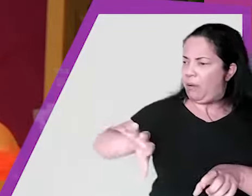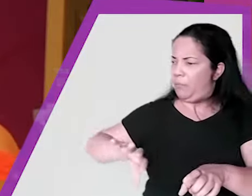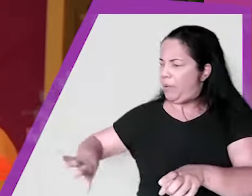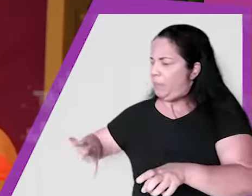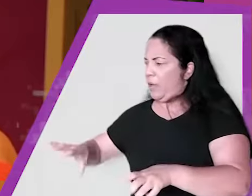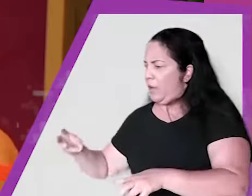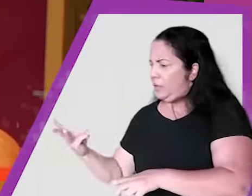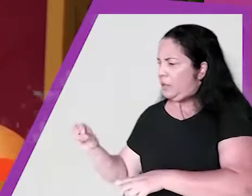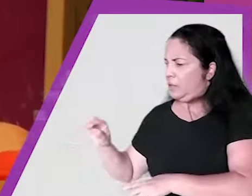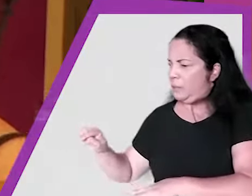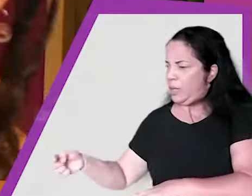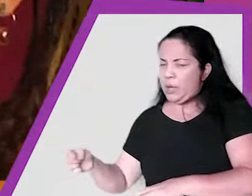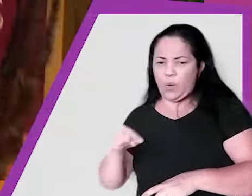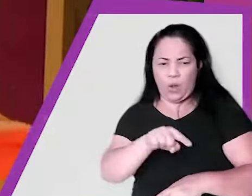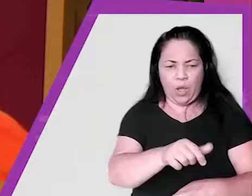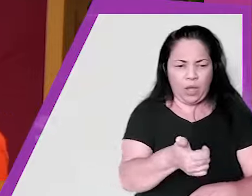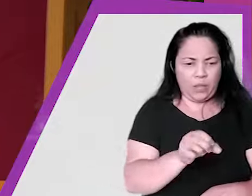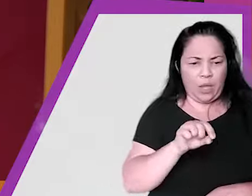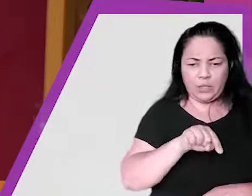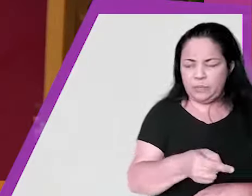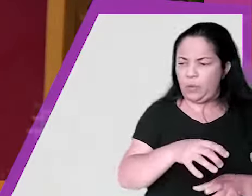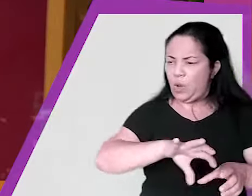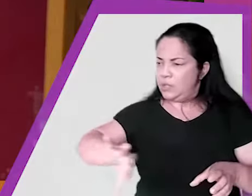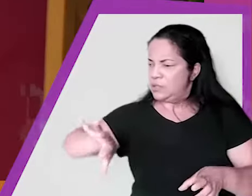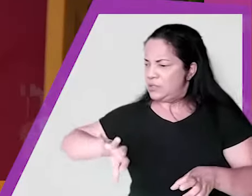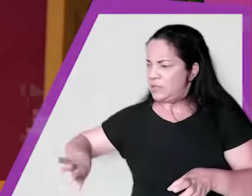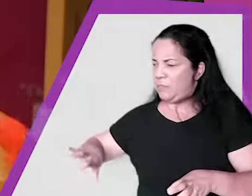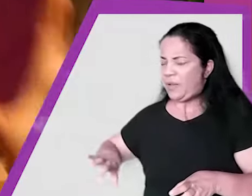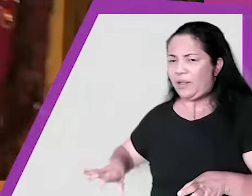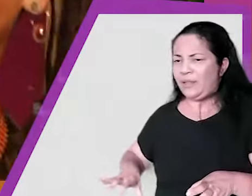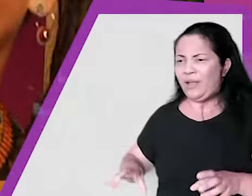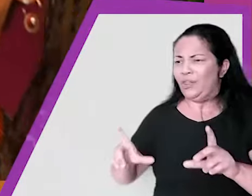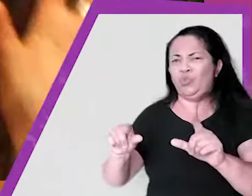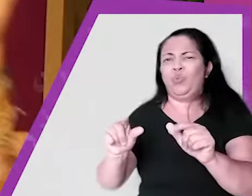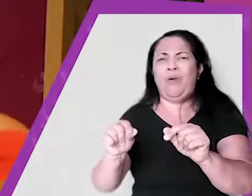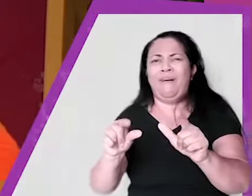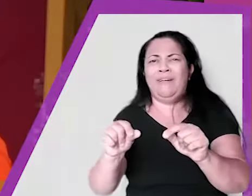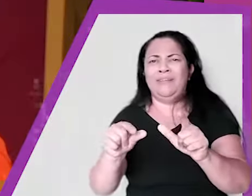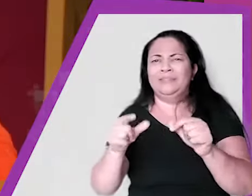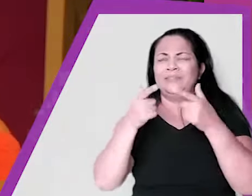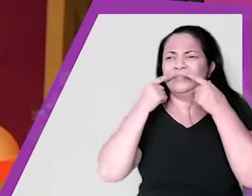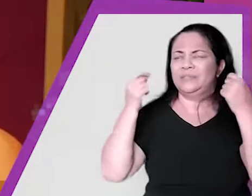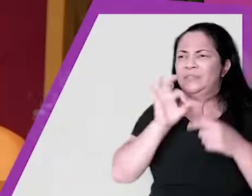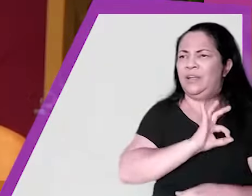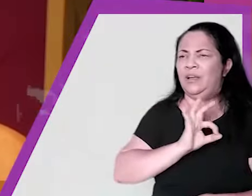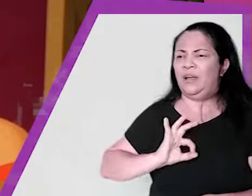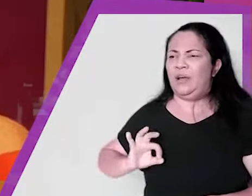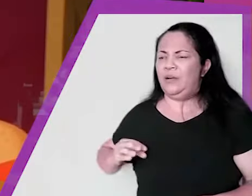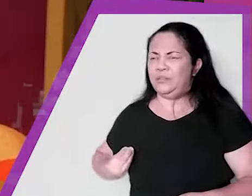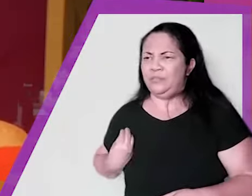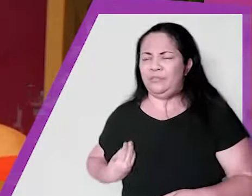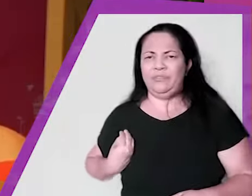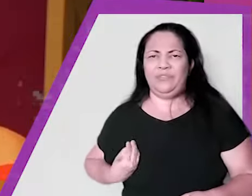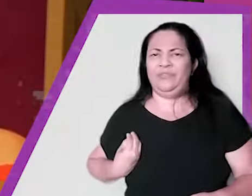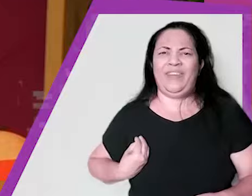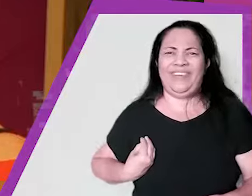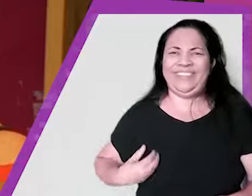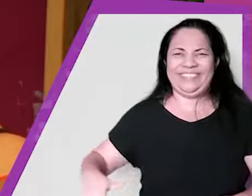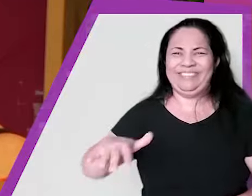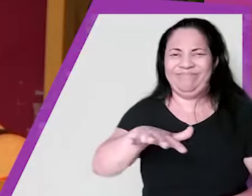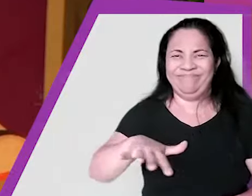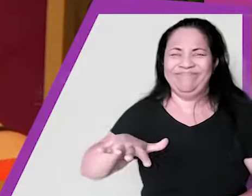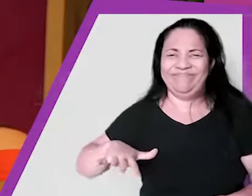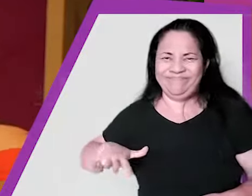muito fragmentada. É um pouquinho aqui, um pouquinho ali, um 30 milzinho aqui, um 10 milzinho aqui. E o que acontece? Essas áreas